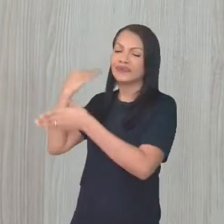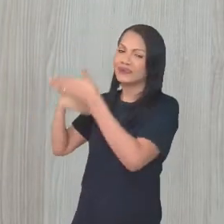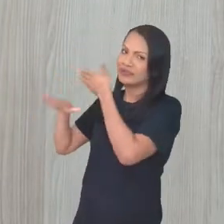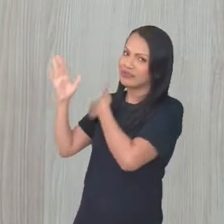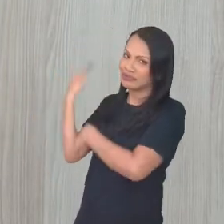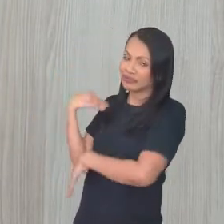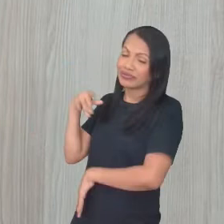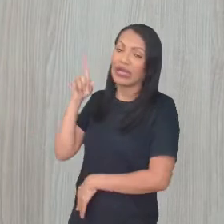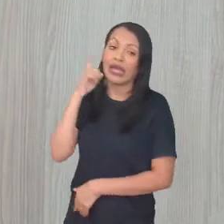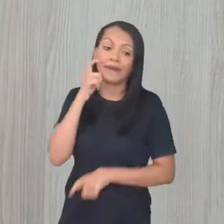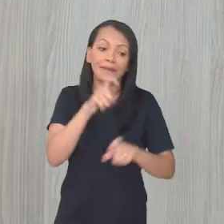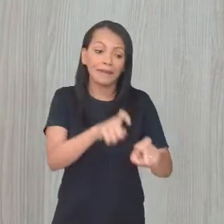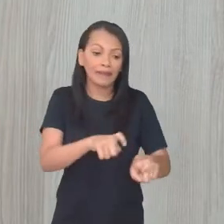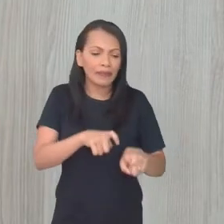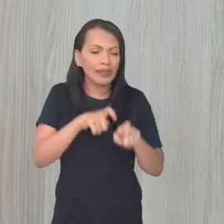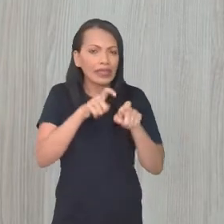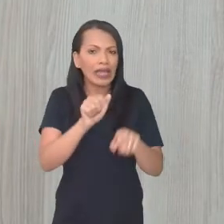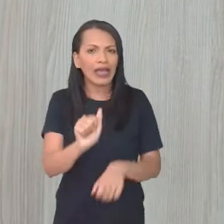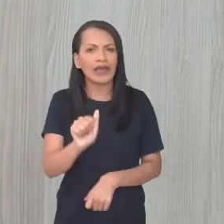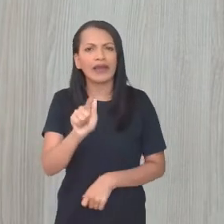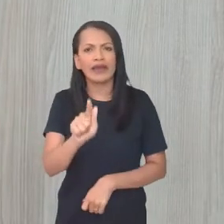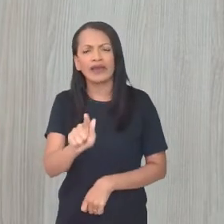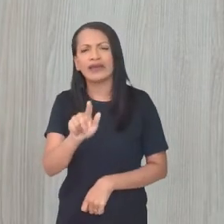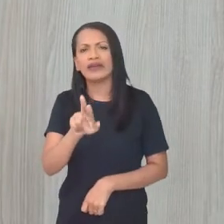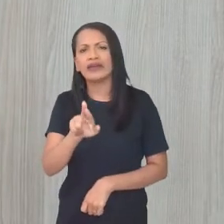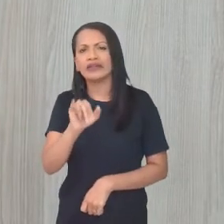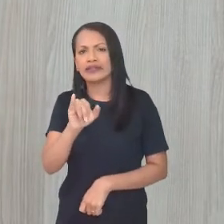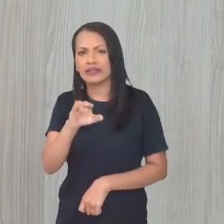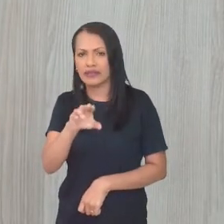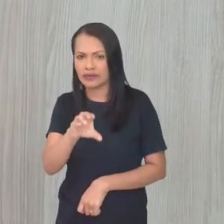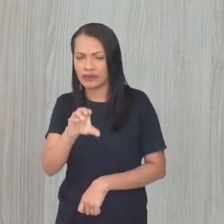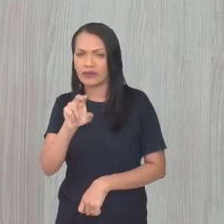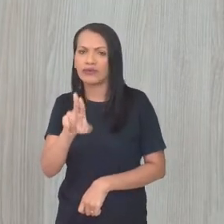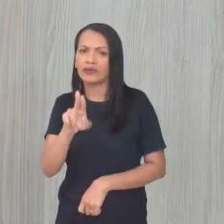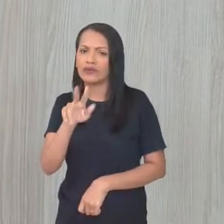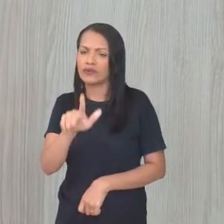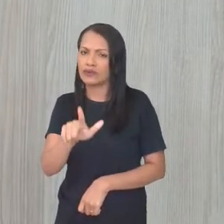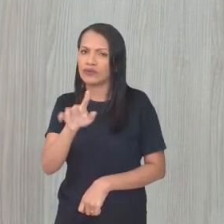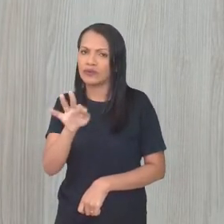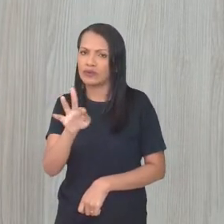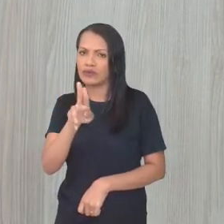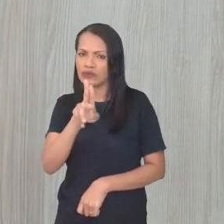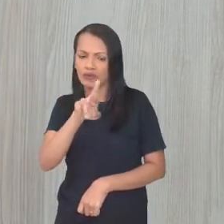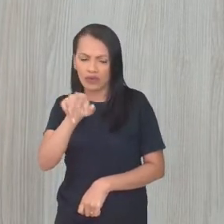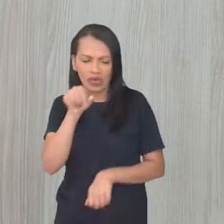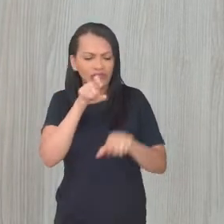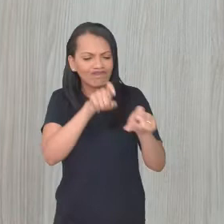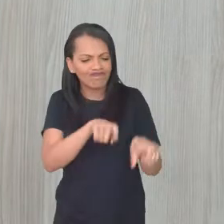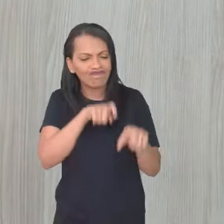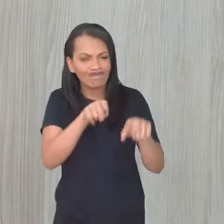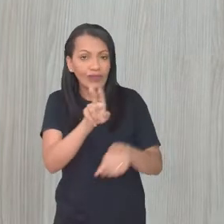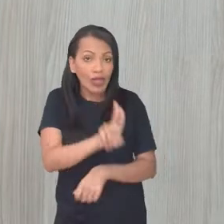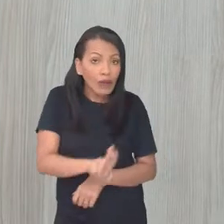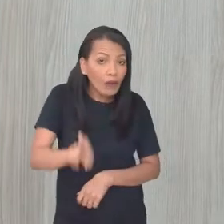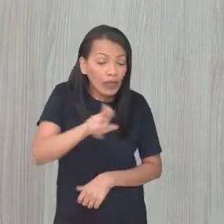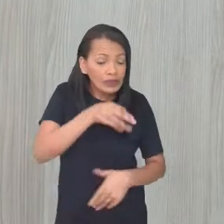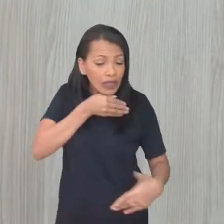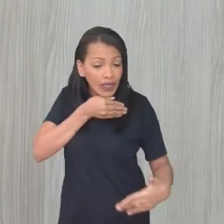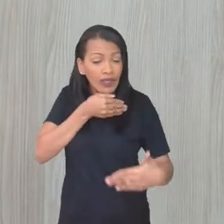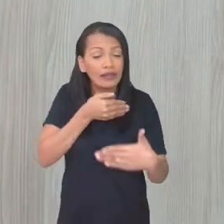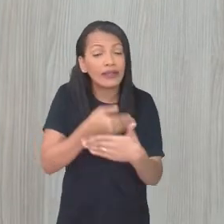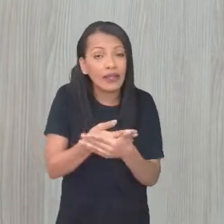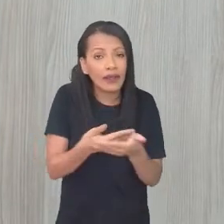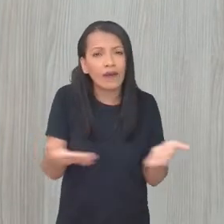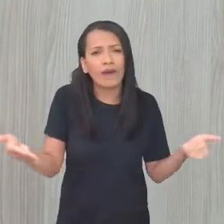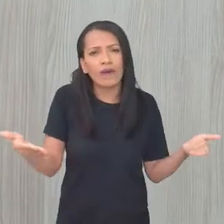A agricultura, ela é utilizada até hoje, né, professor? Então Exatamente. é muito interessante a gente pensar por esse lado, né?